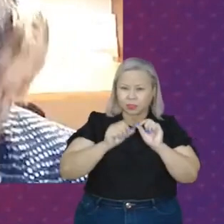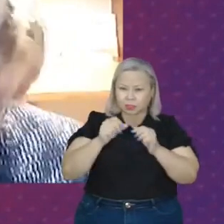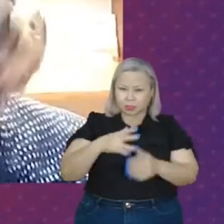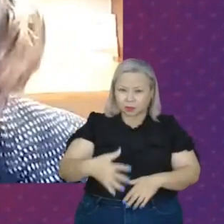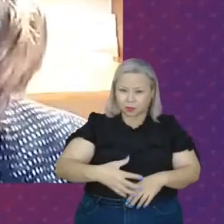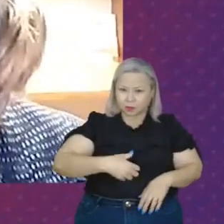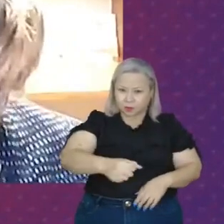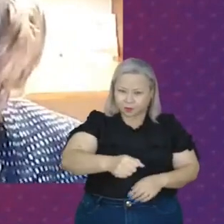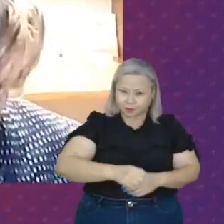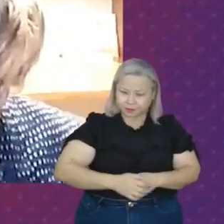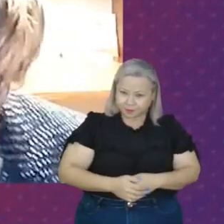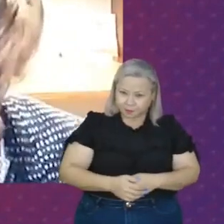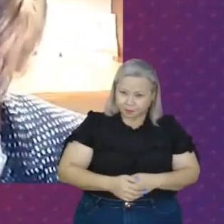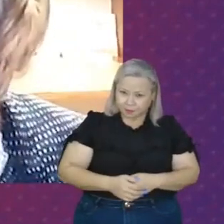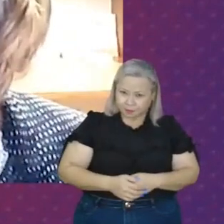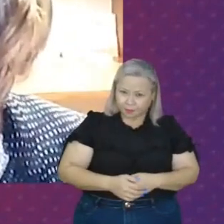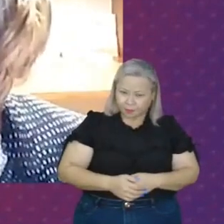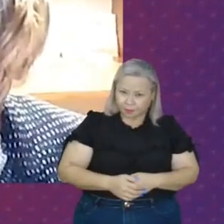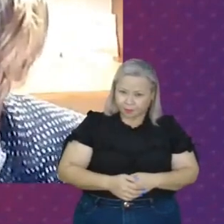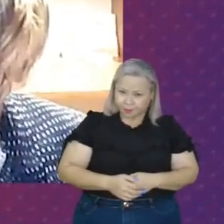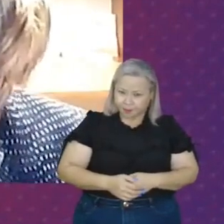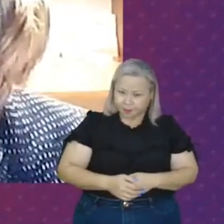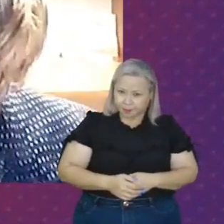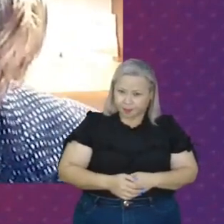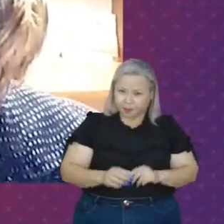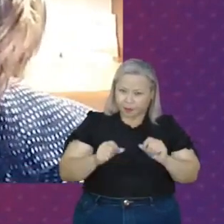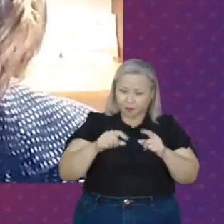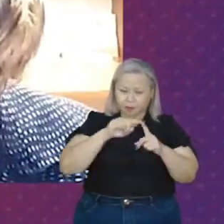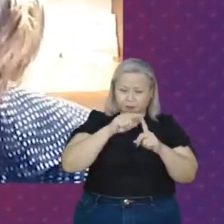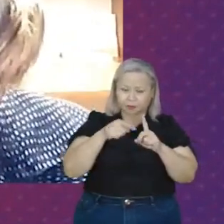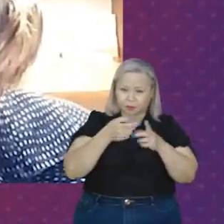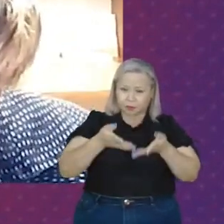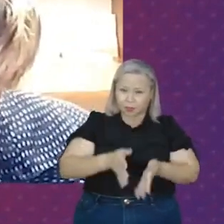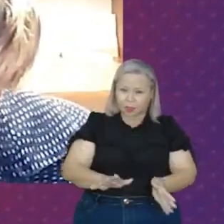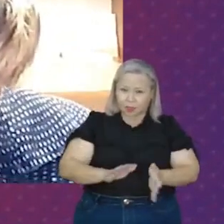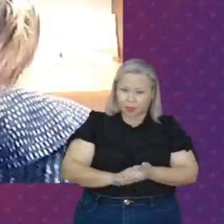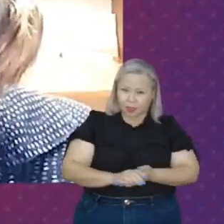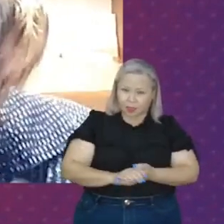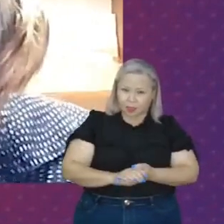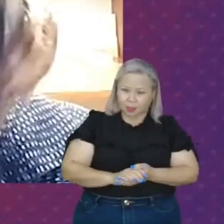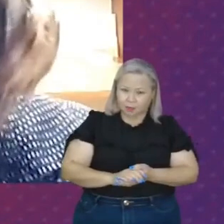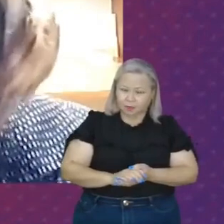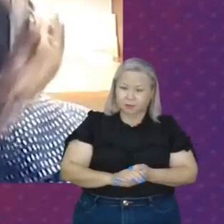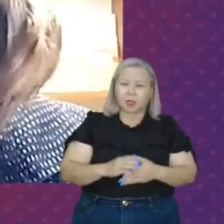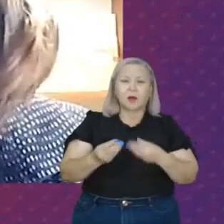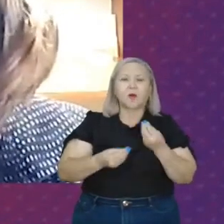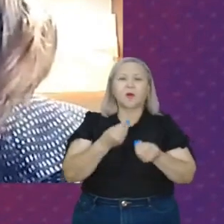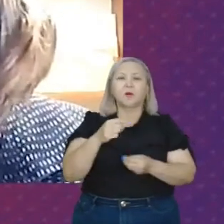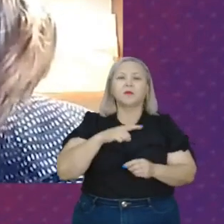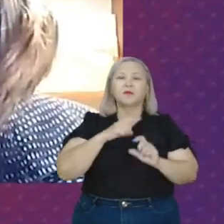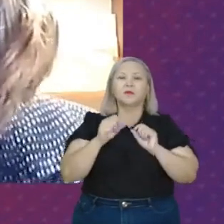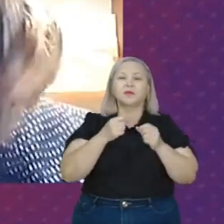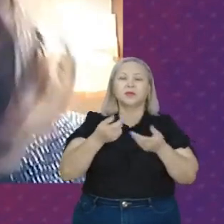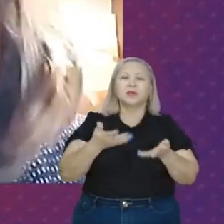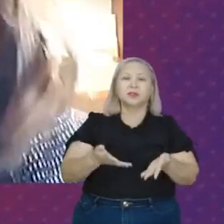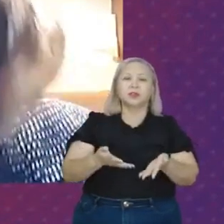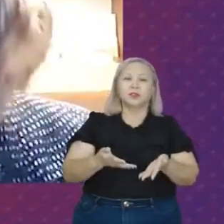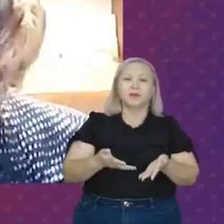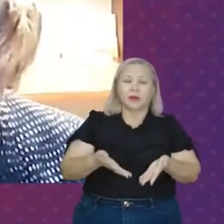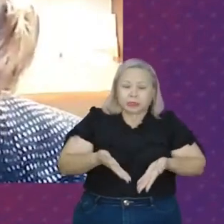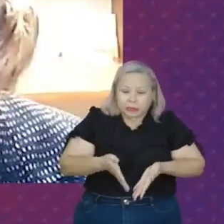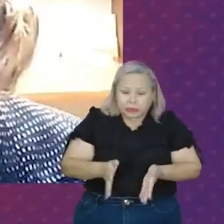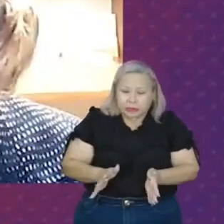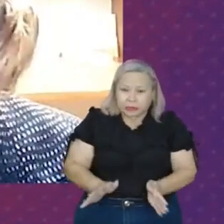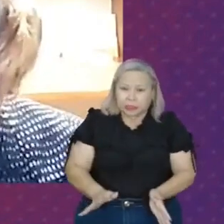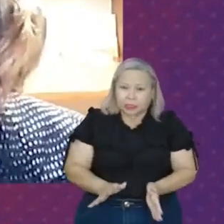Câmara? Olha o que está acontecendo com essa menina do Piauí. É como se nós tivéssemos o Estatuto do Nascituro vigindo no